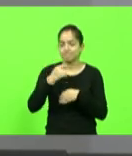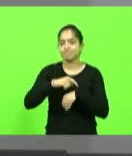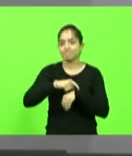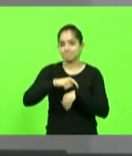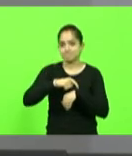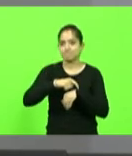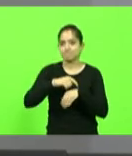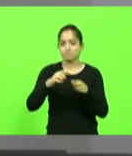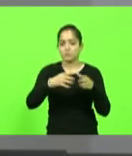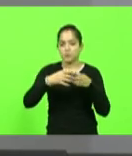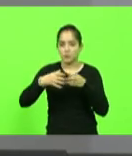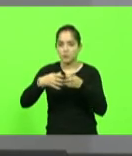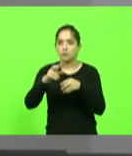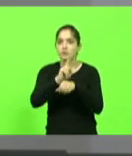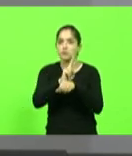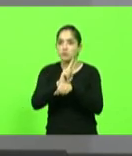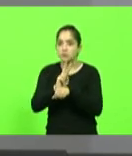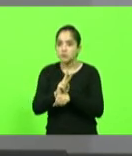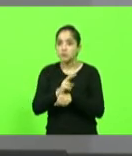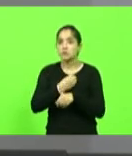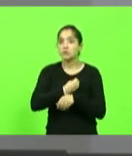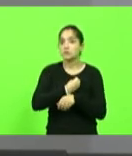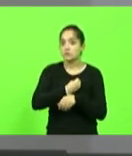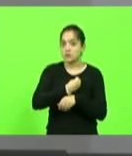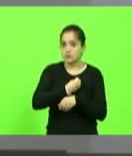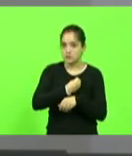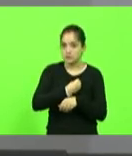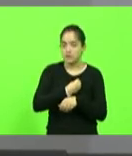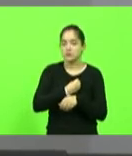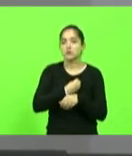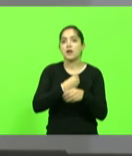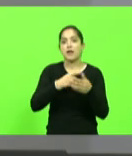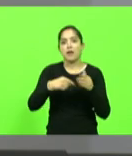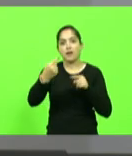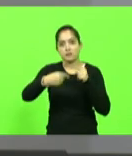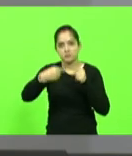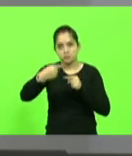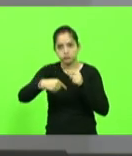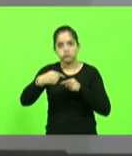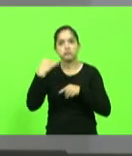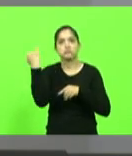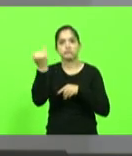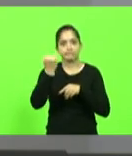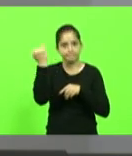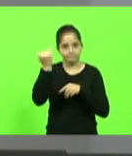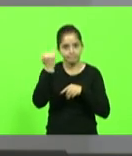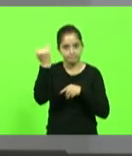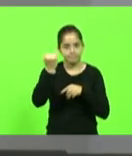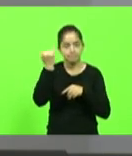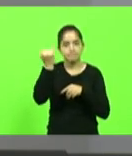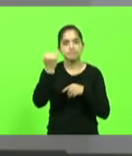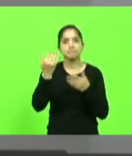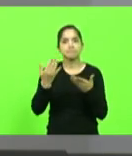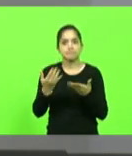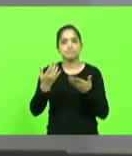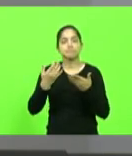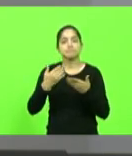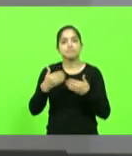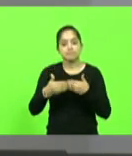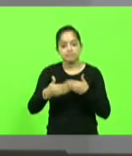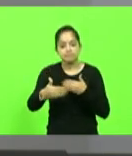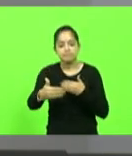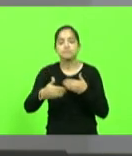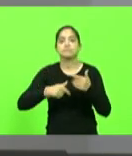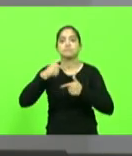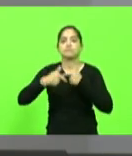órgãos de controle estejam aqui para dizer esta política é fundamental em Santa Catarina e nós vamos trabalhar